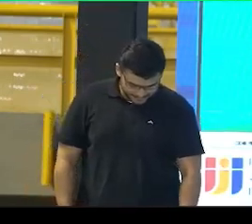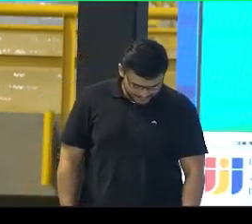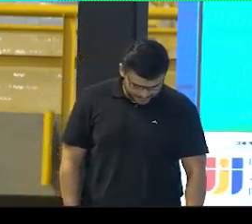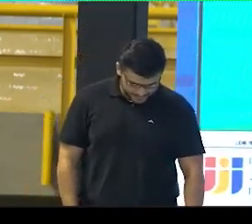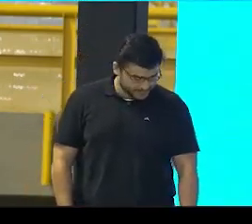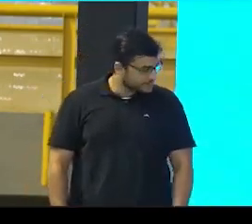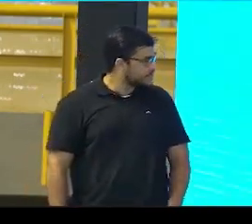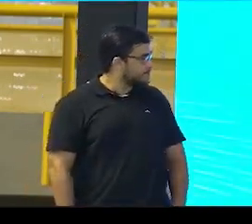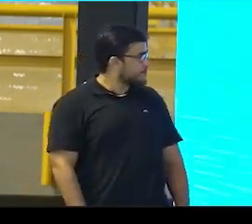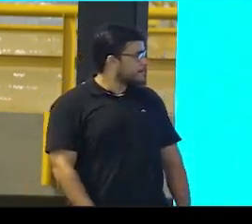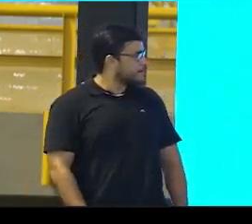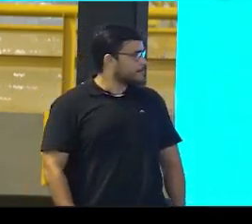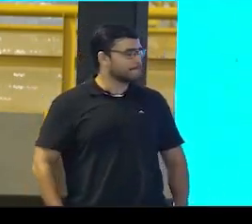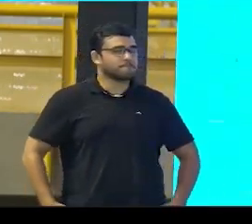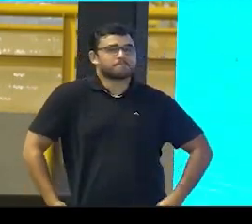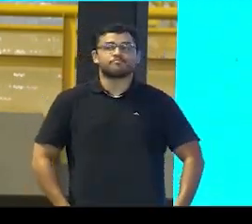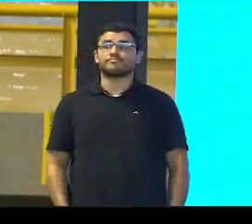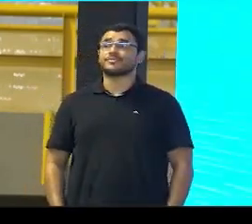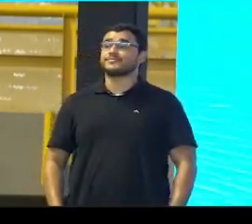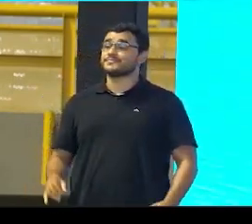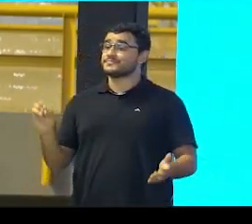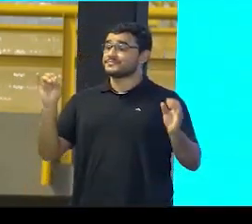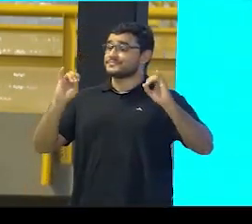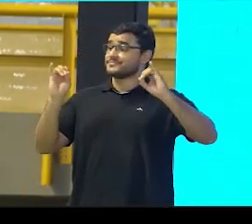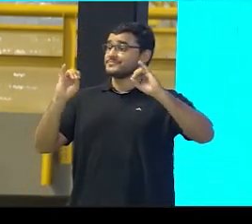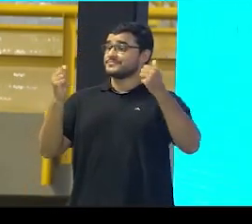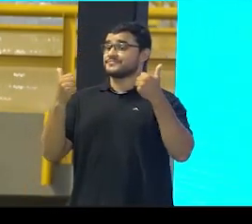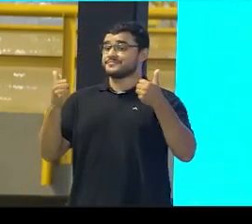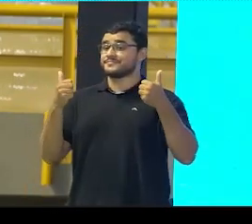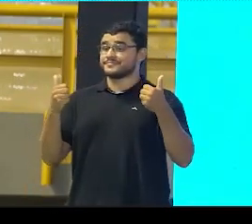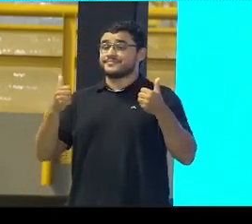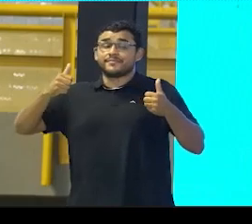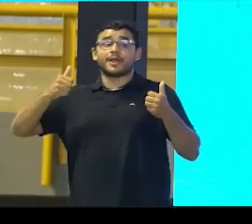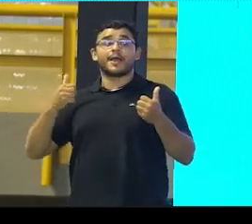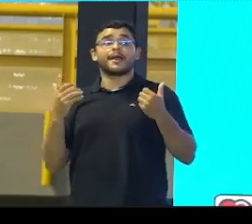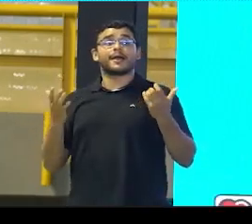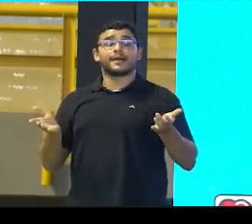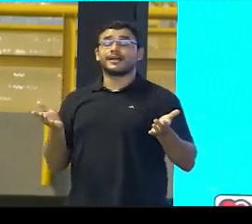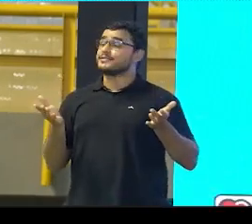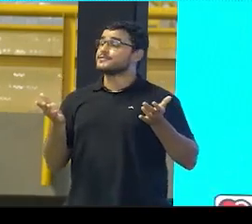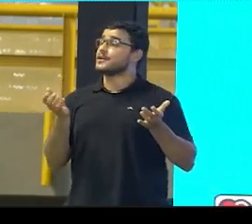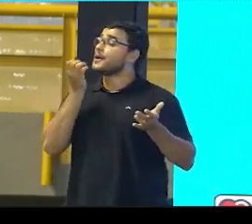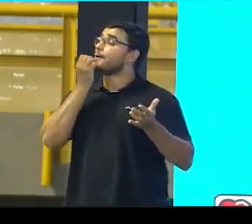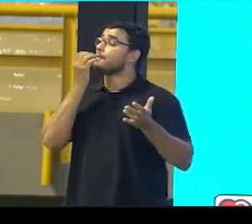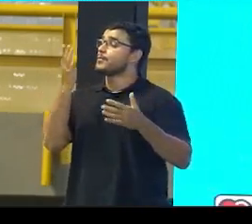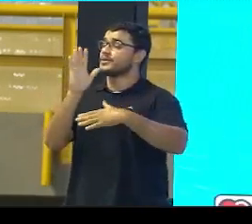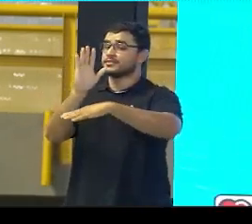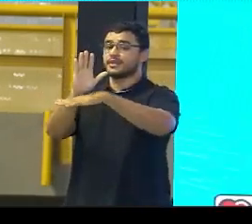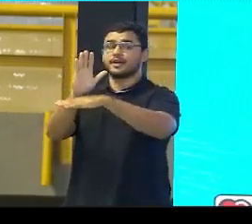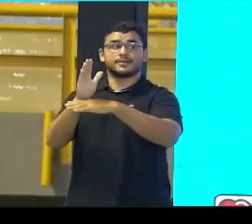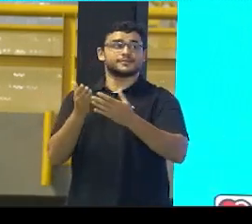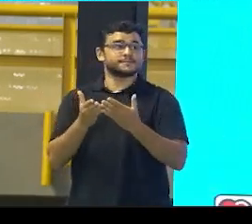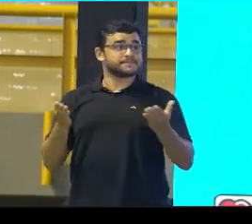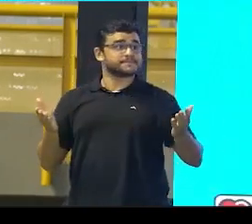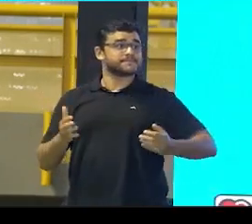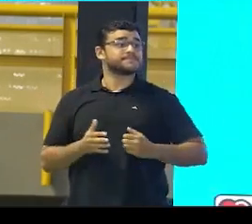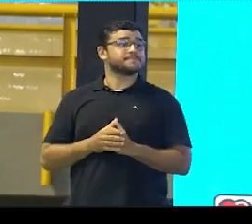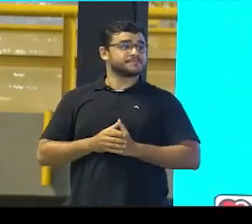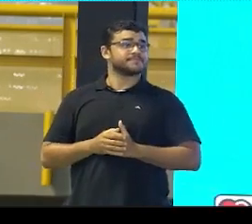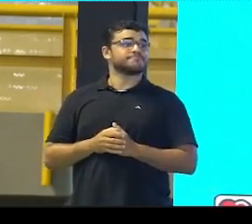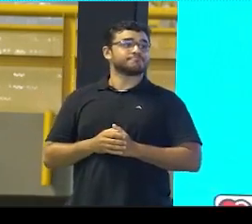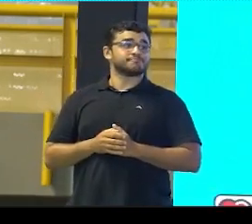Oi. Olá, meus queridos, antes de mais nada, boa tarde a todos.